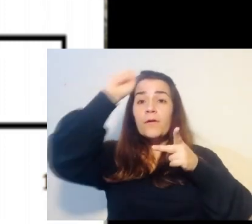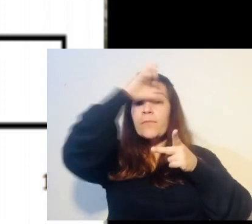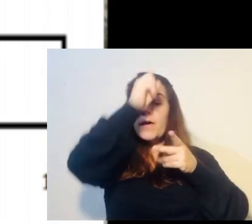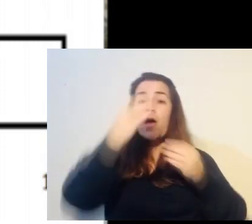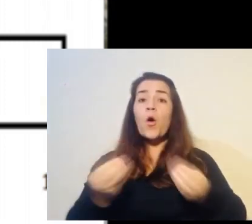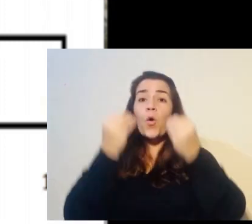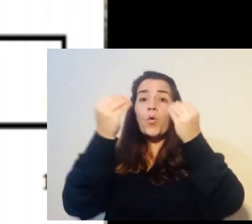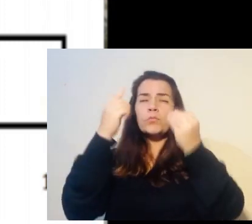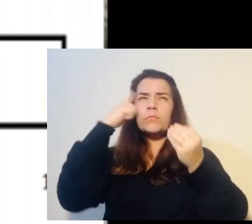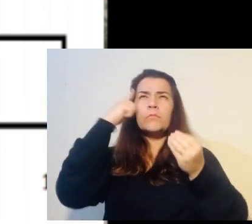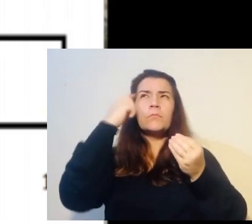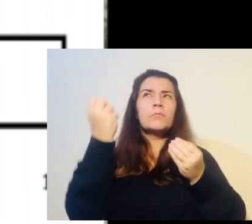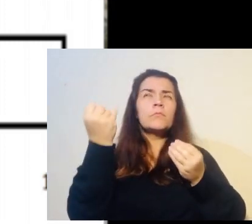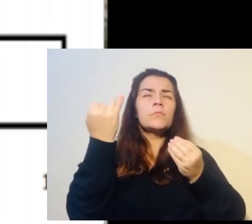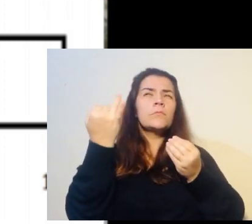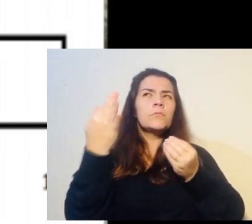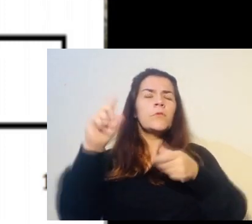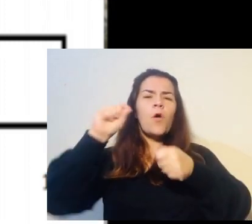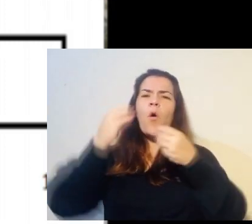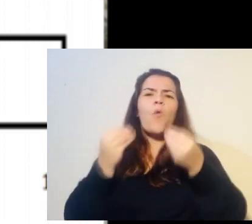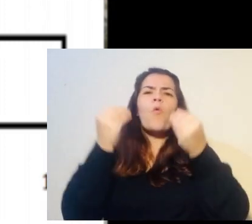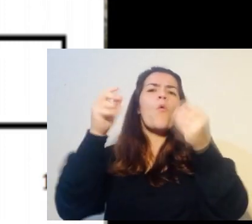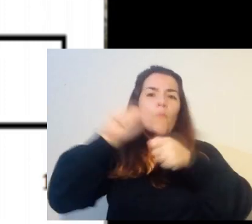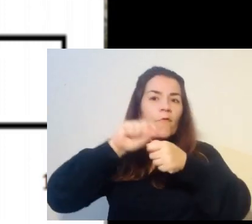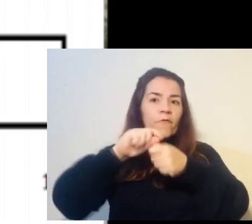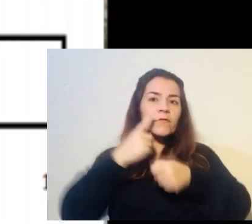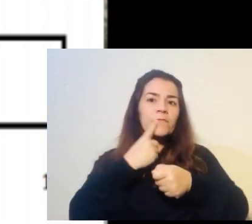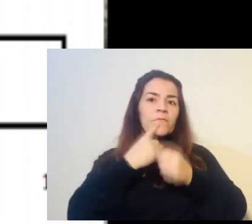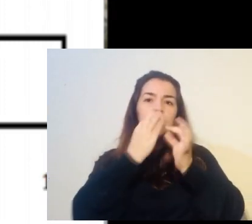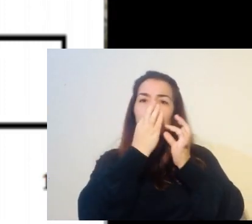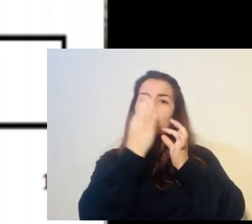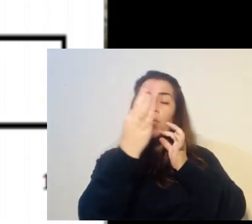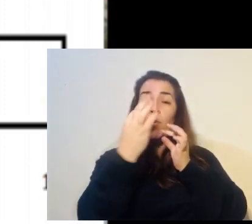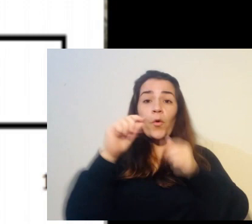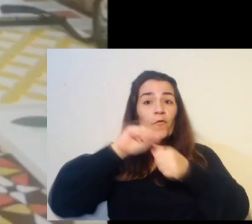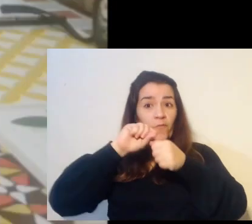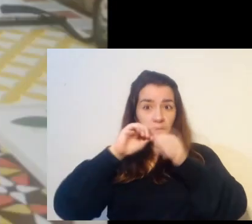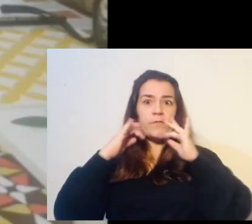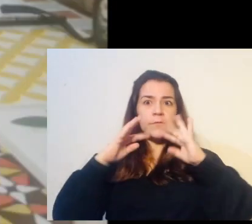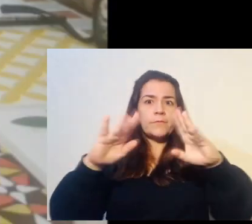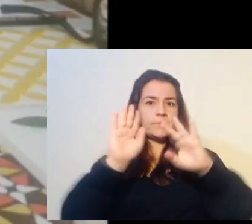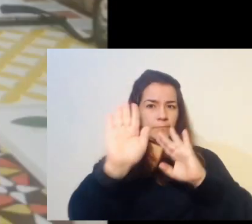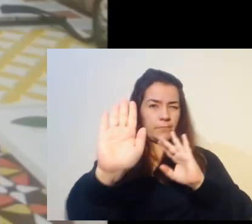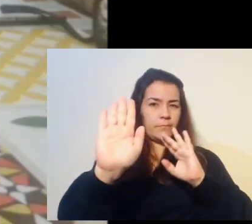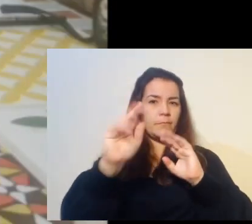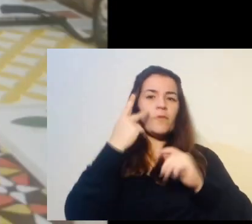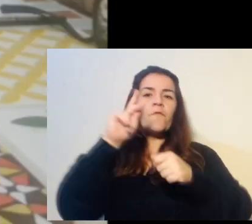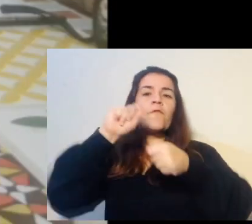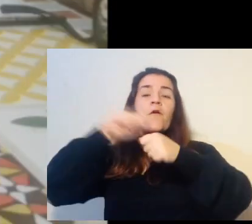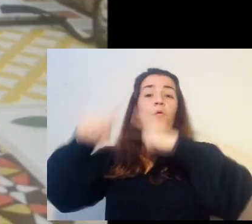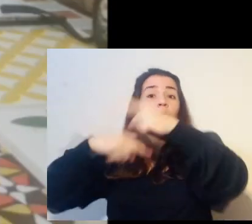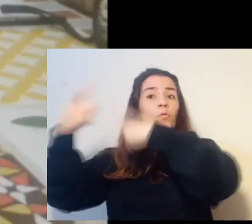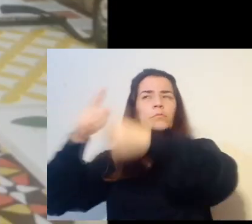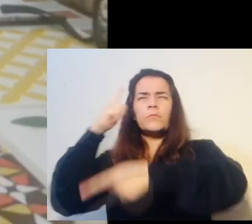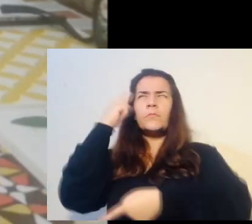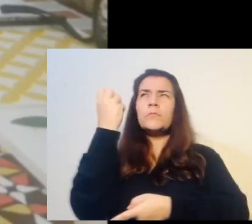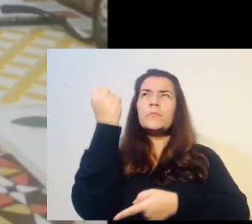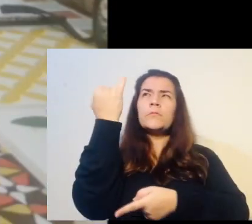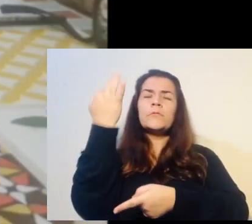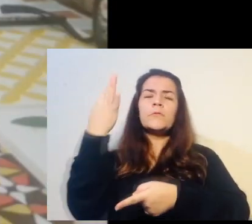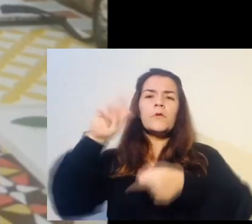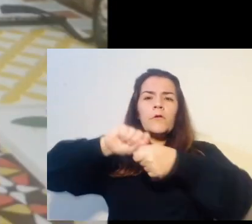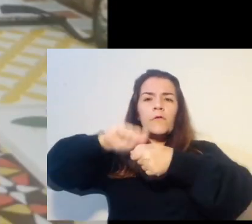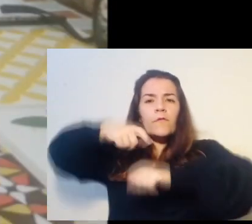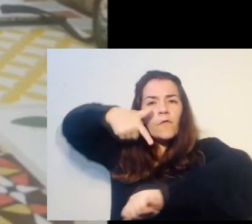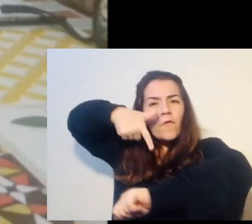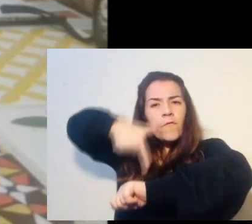aprender como calcular esse furo. Eu vou falar para vocês. A gente chega lá. Depois que a gente calculou esse furo, a gente fura.